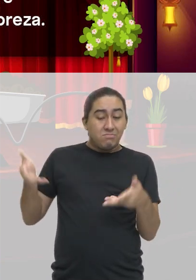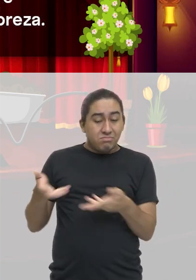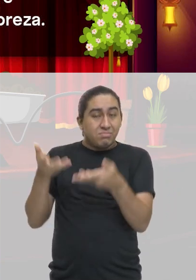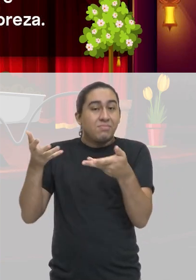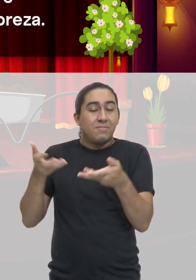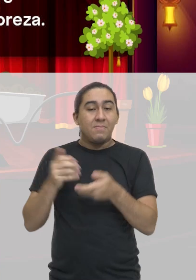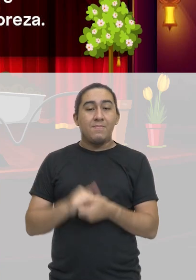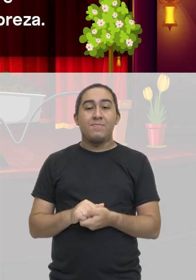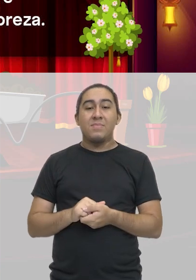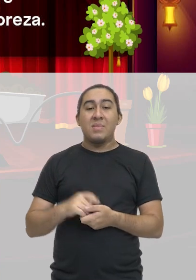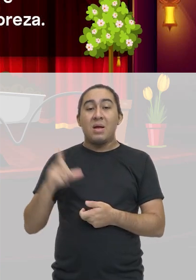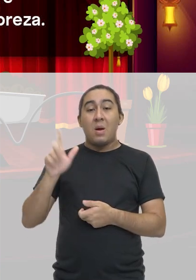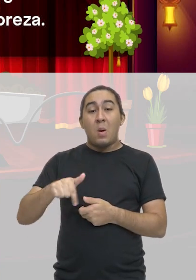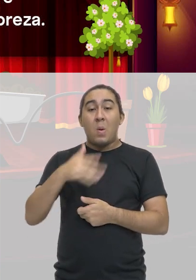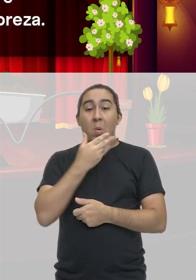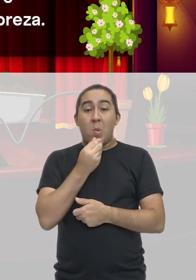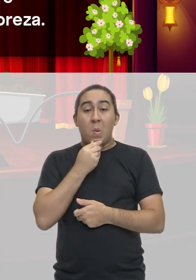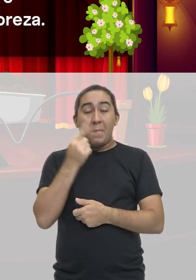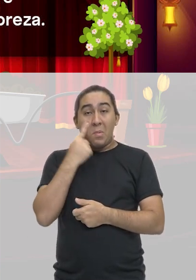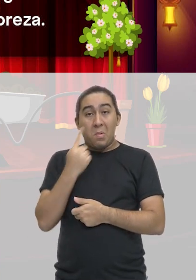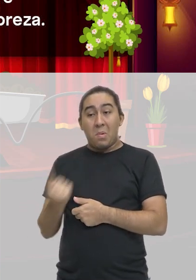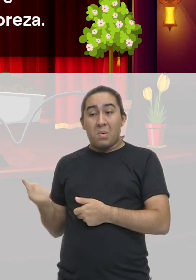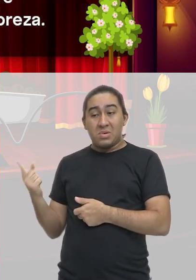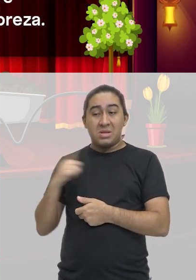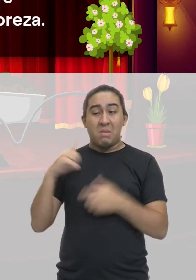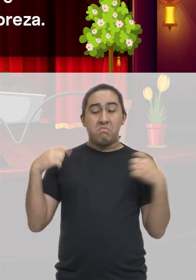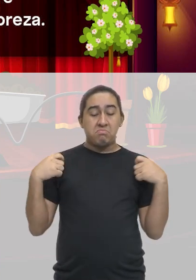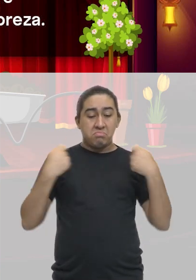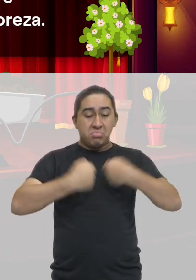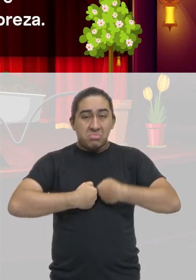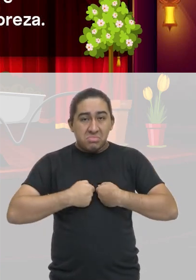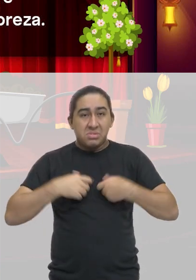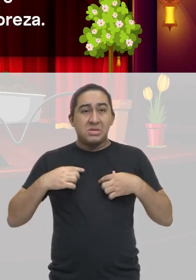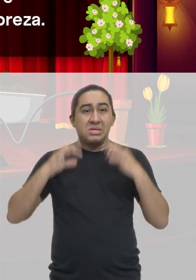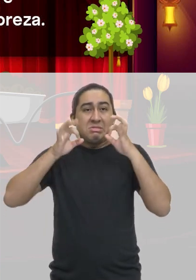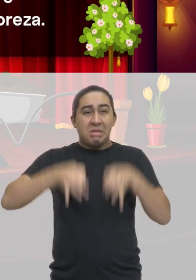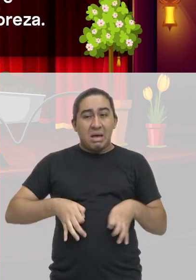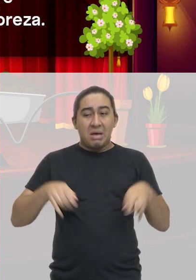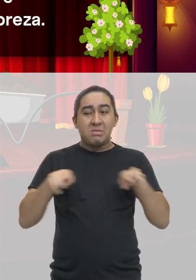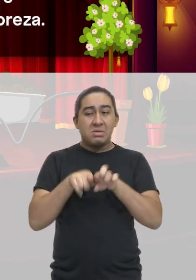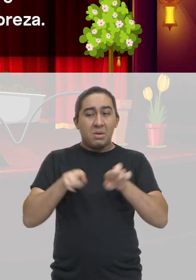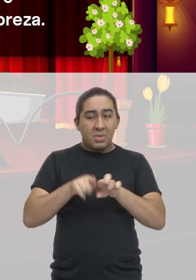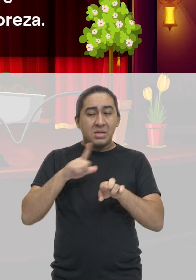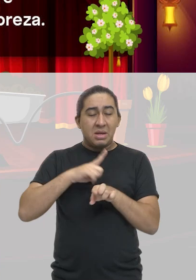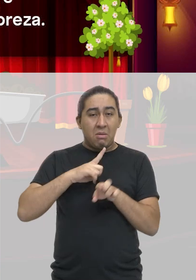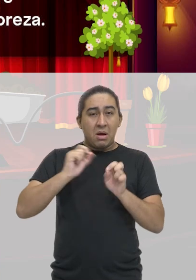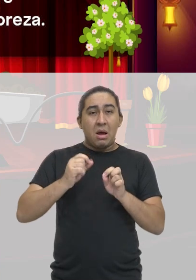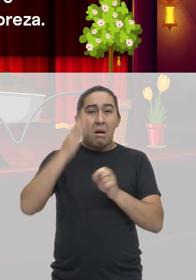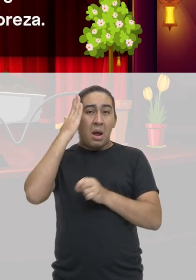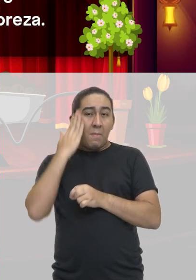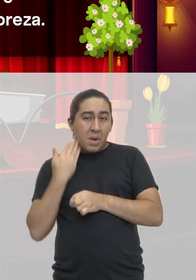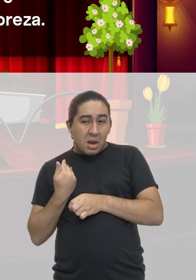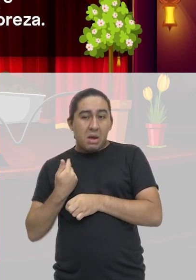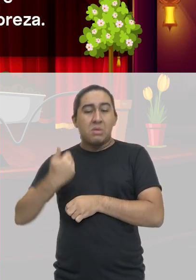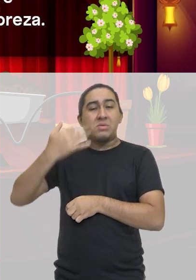no nosso personagem, o rapaz, ele está muito mais alinhado, ele está muito cabelo dele, a questão da roupa. Ela já